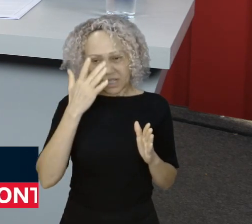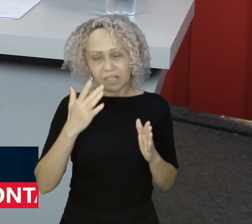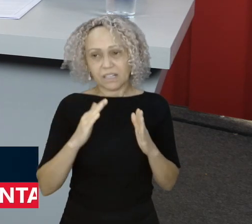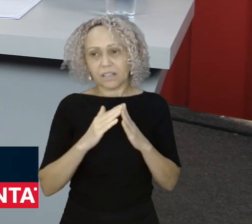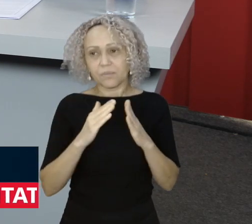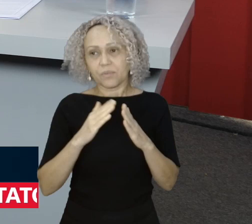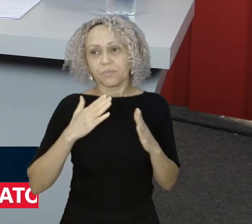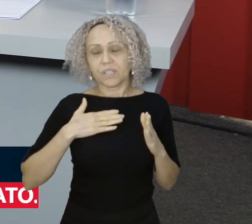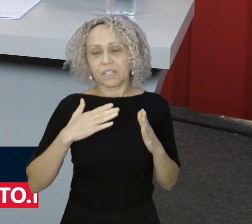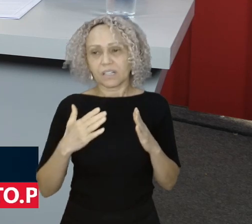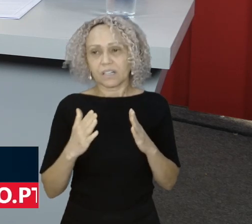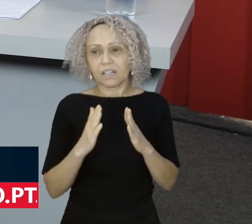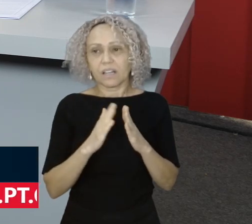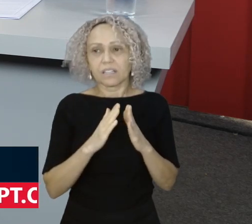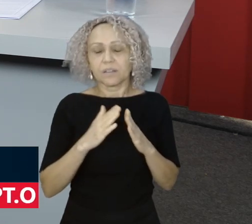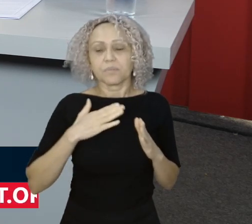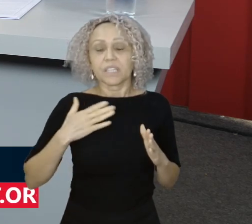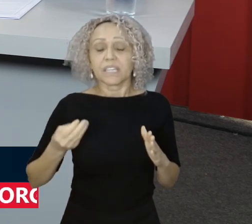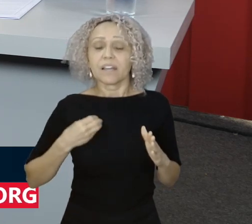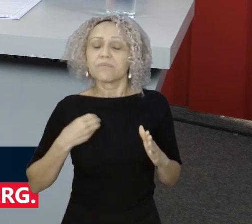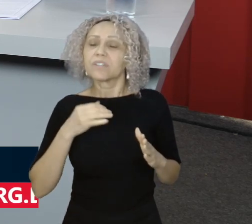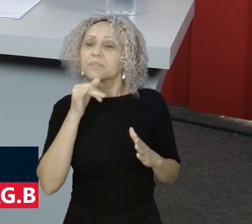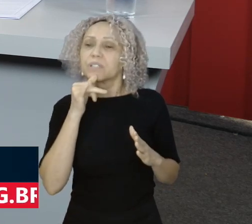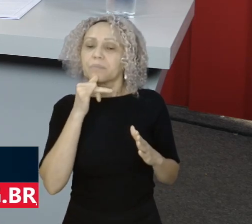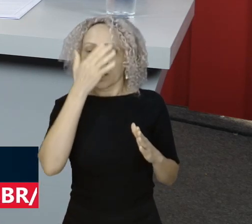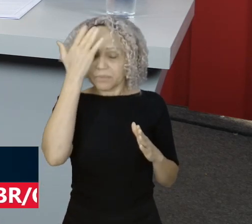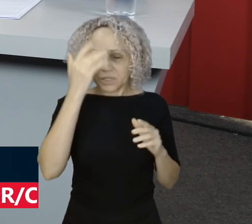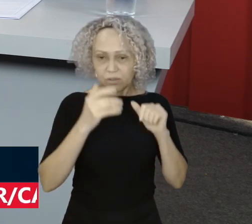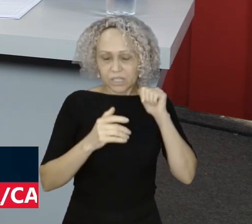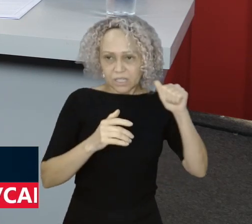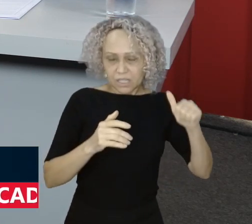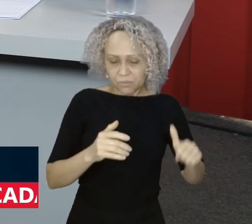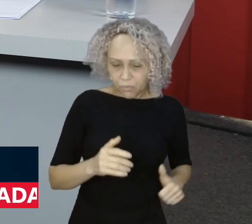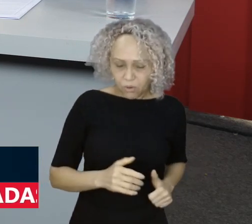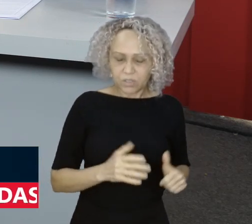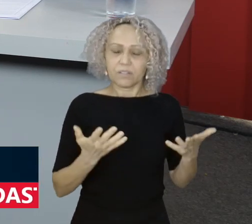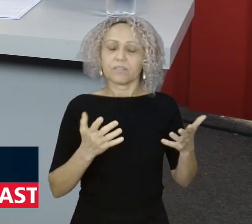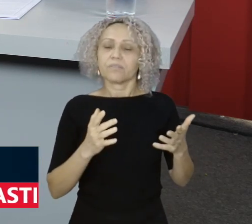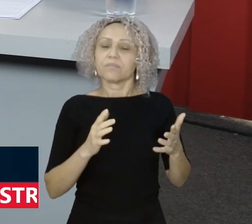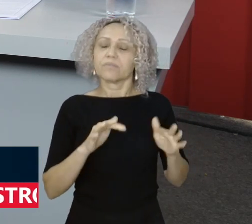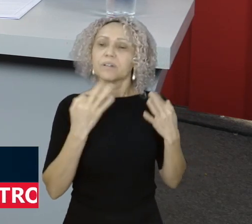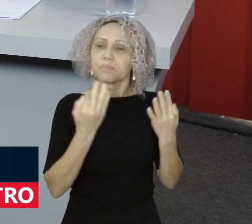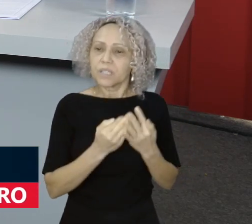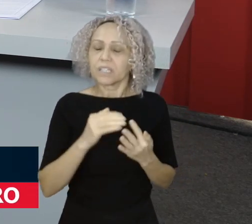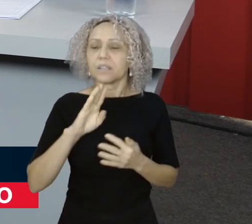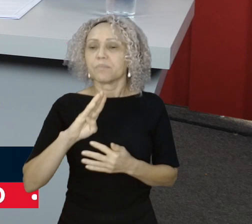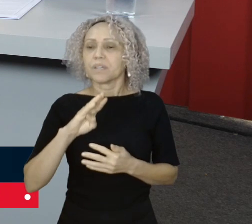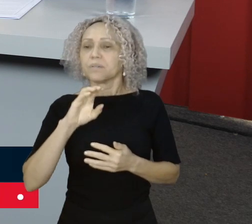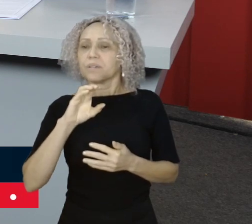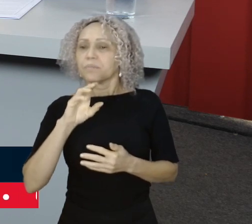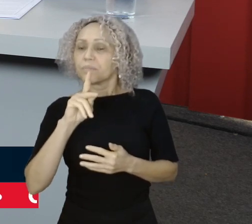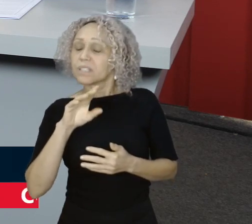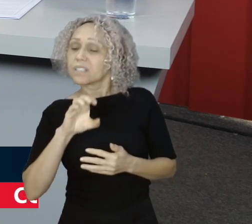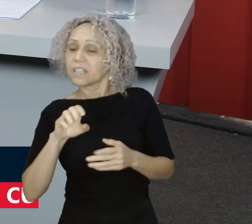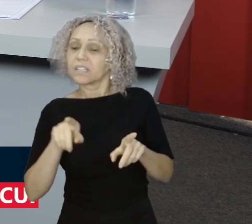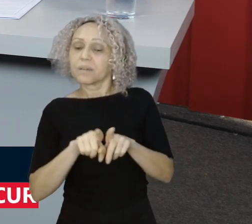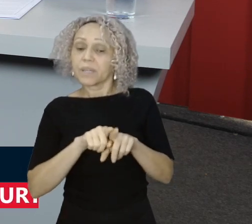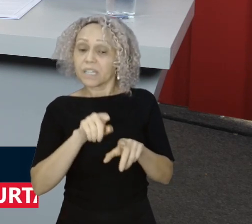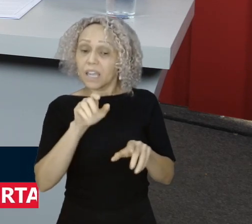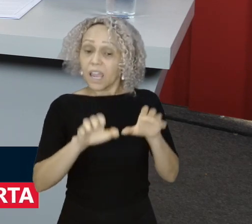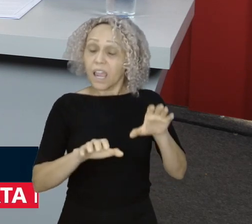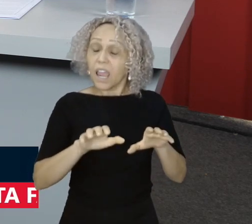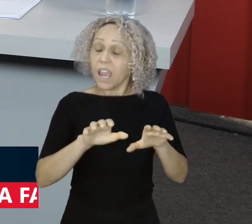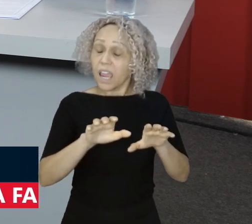continuada. Essa medida mostra o compromisso do governo Lula em ajudar as famílias mais pobres a conquistar a casa própria, porque é quem